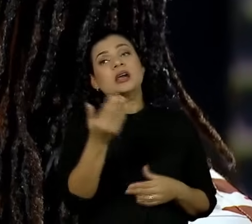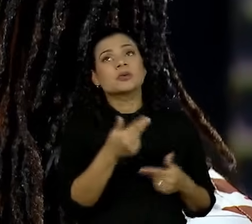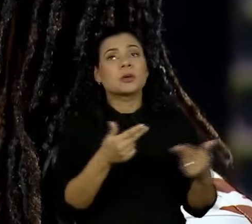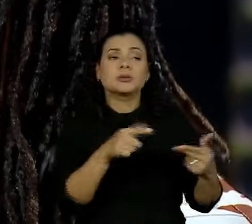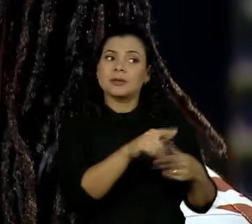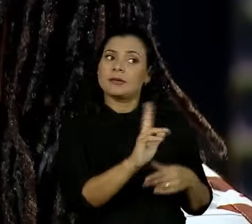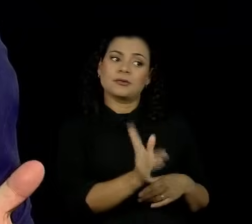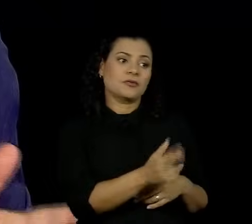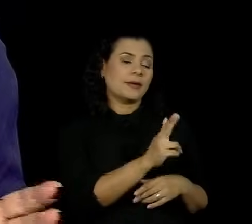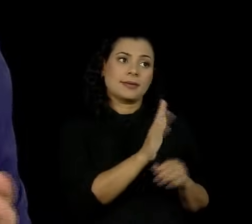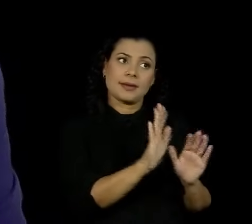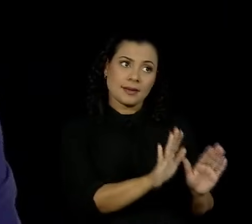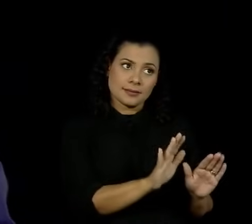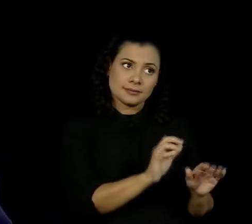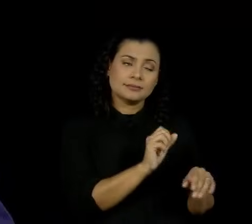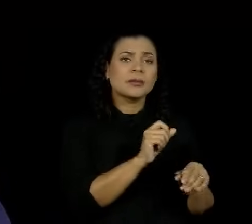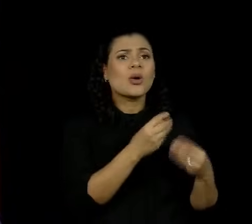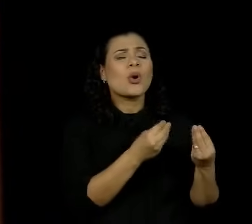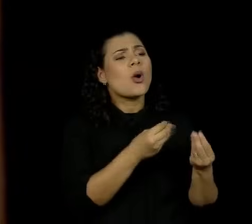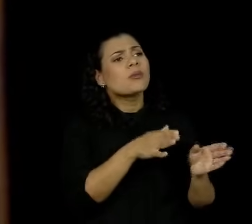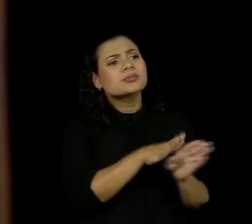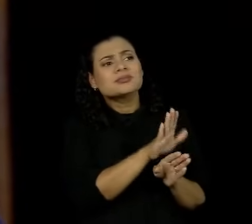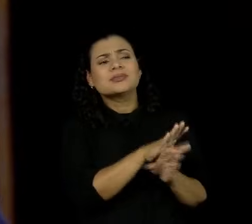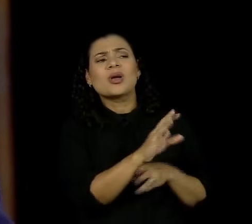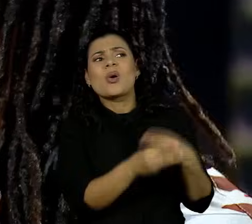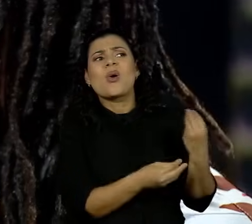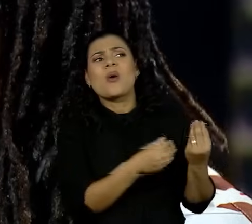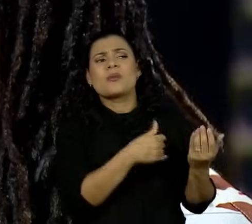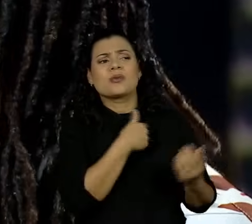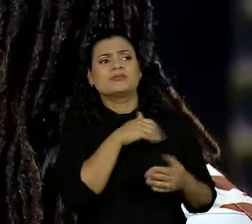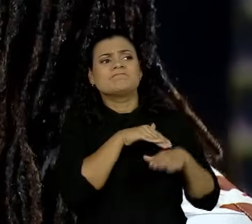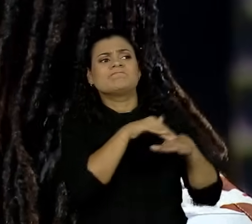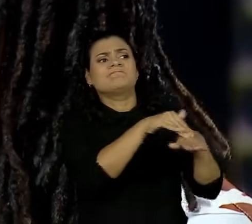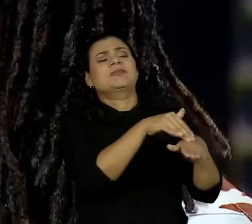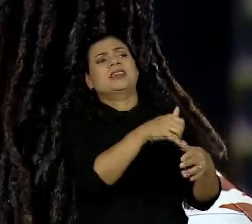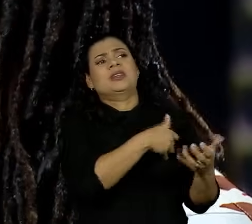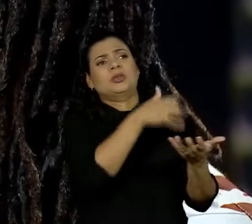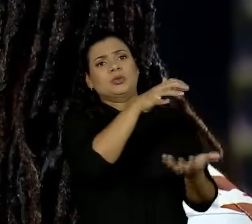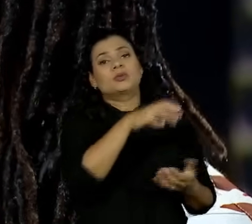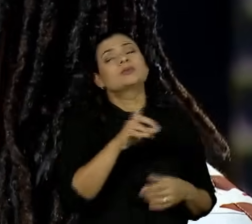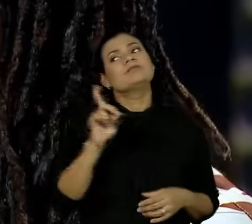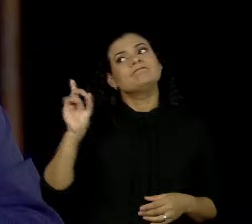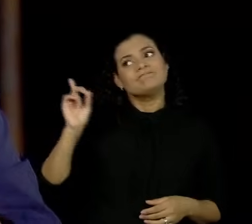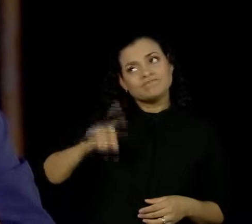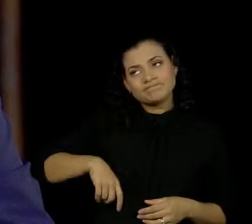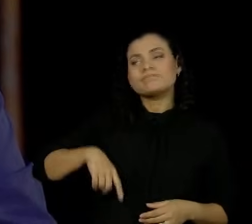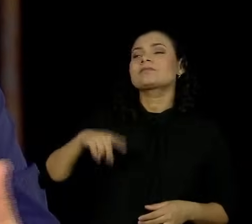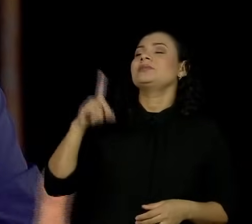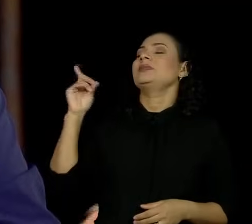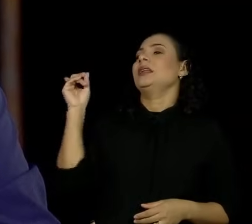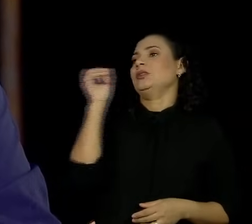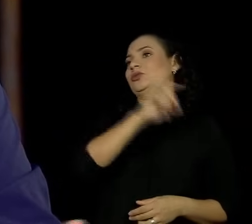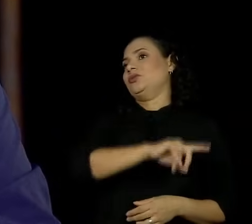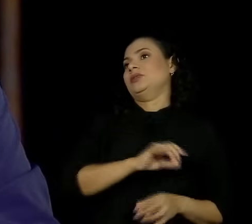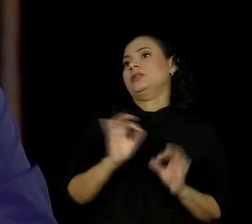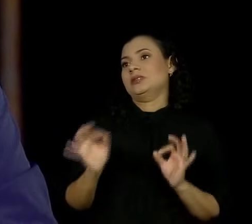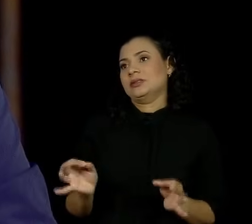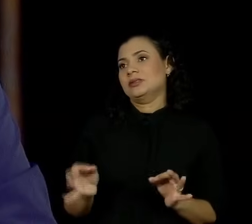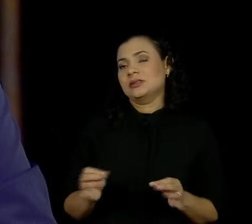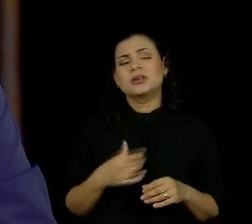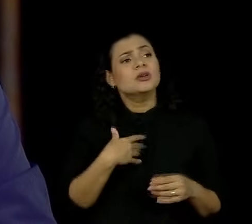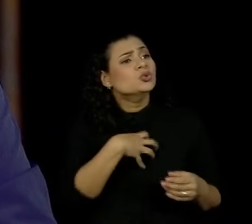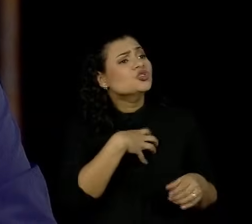Uhum. Me ensina como que faz isso. Isso é muito difícil. De uma maneira Isso é delicada, muito humana.